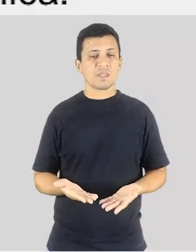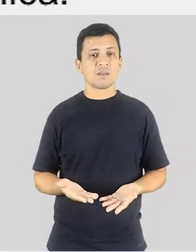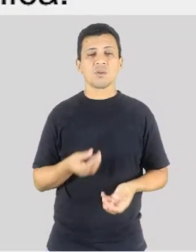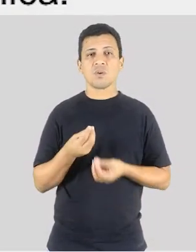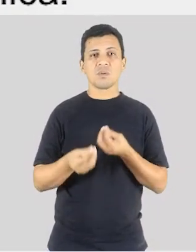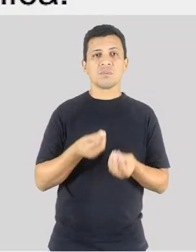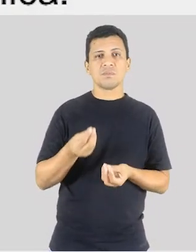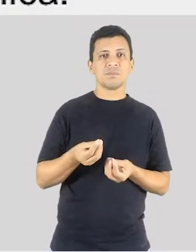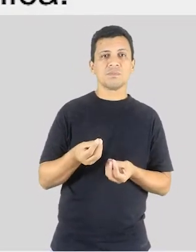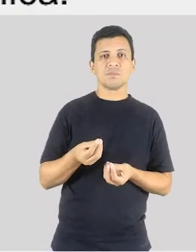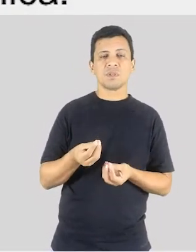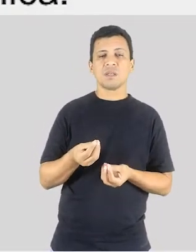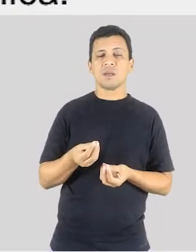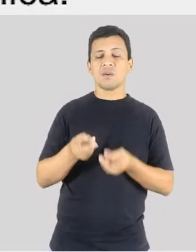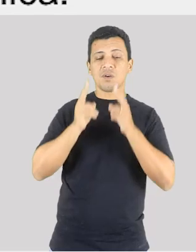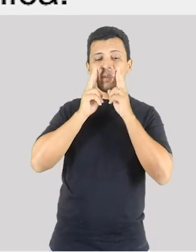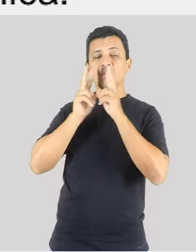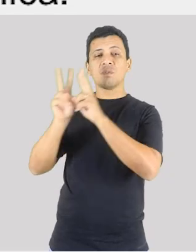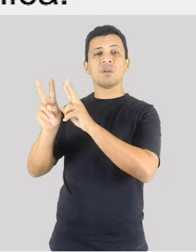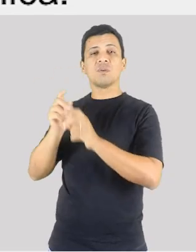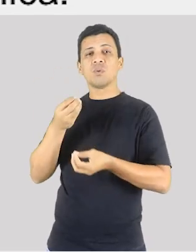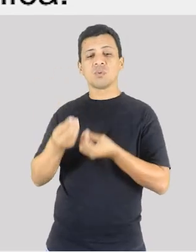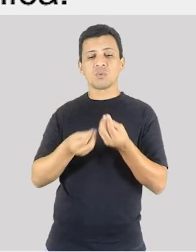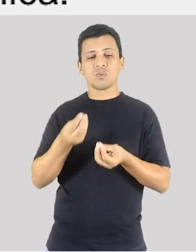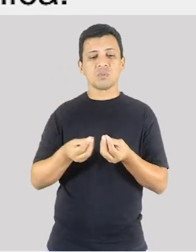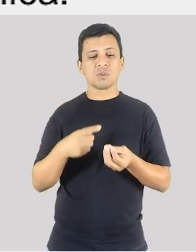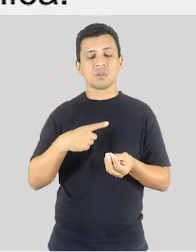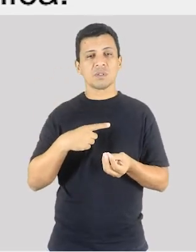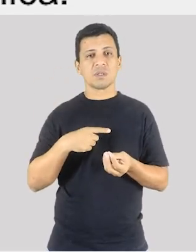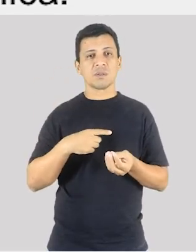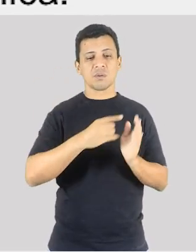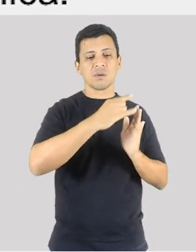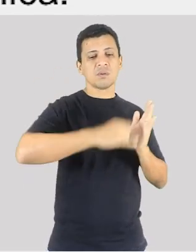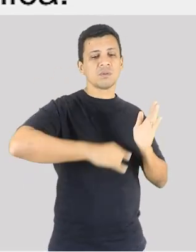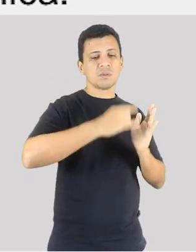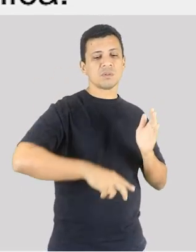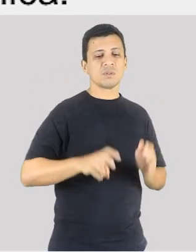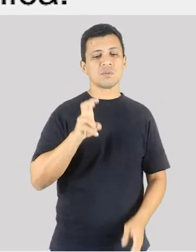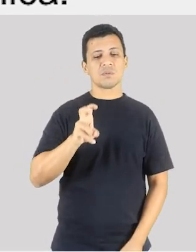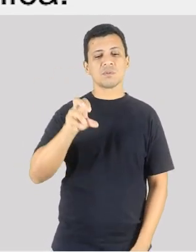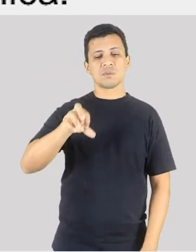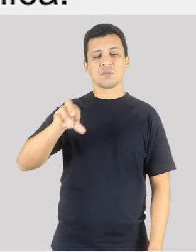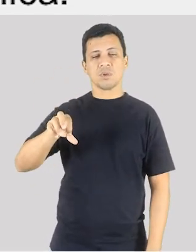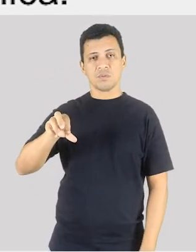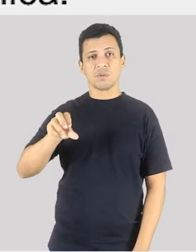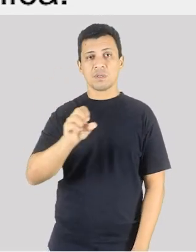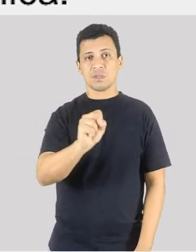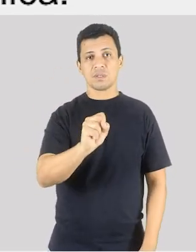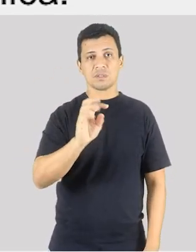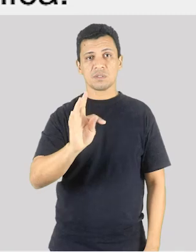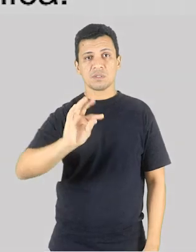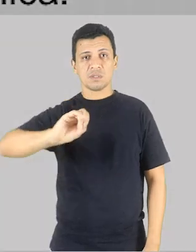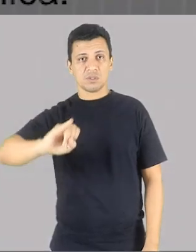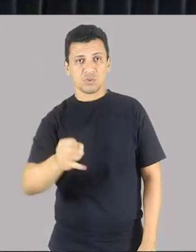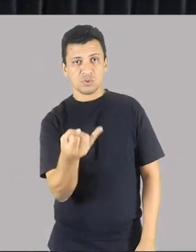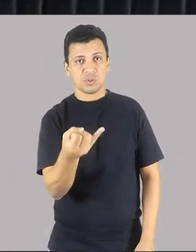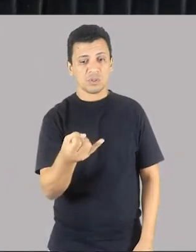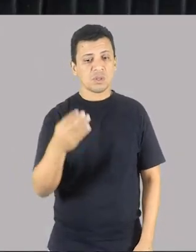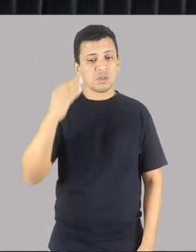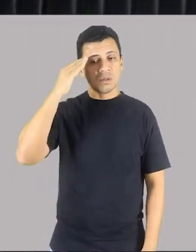que cabe à administração pública. É, sim, uma demonstração da supremacia do interesse público. Perfeito?